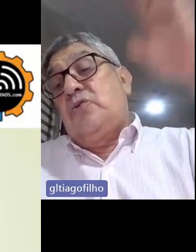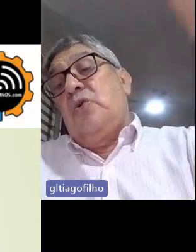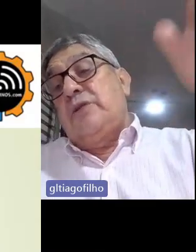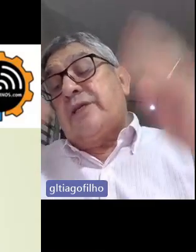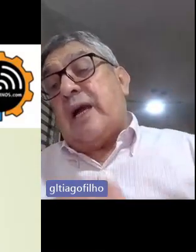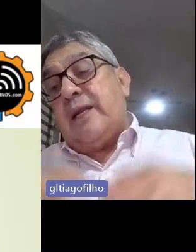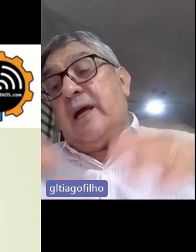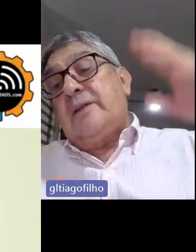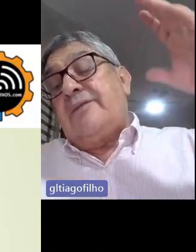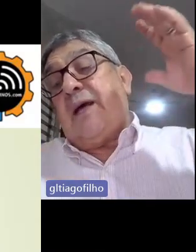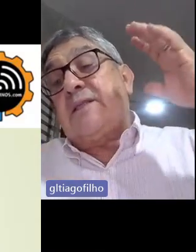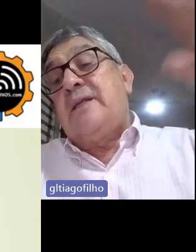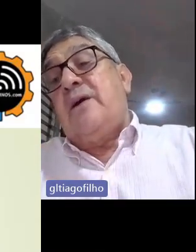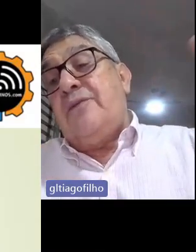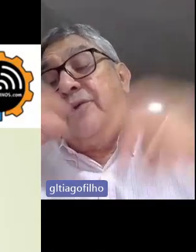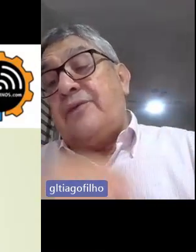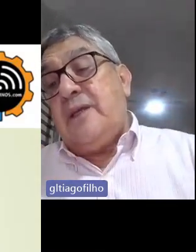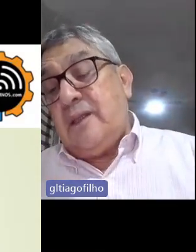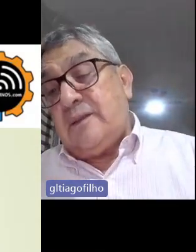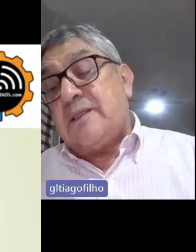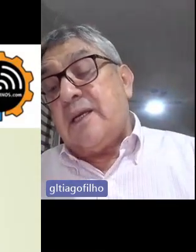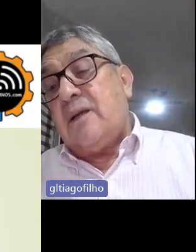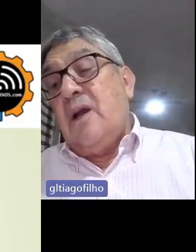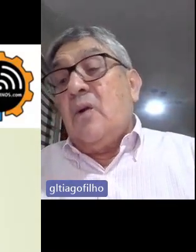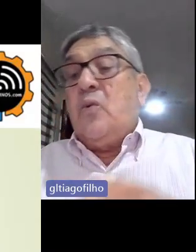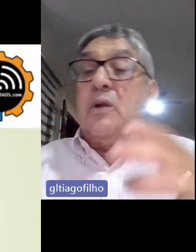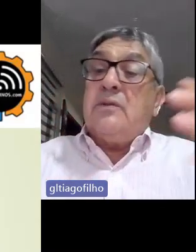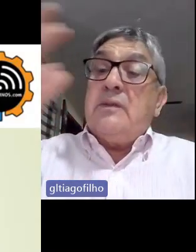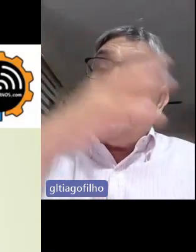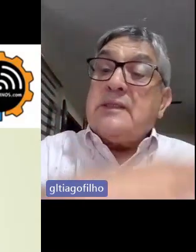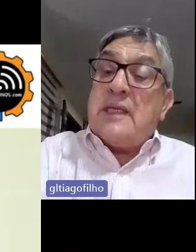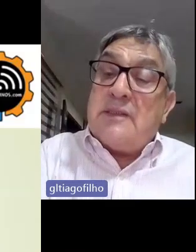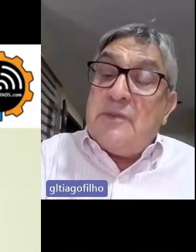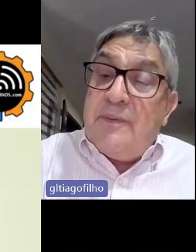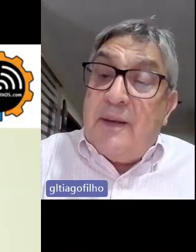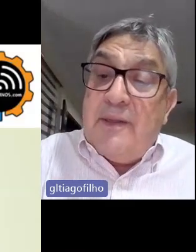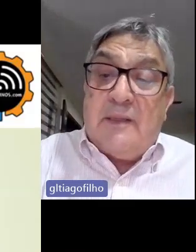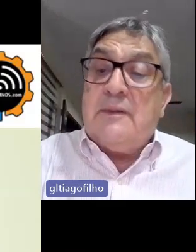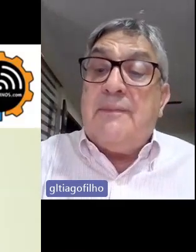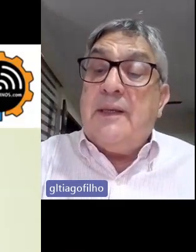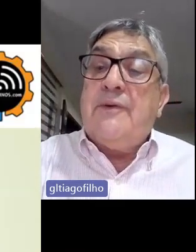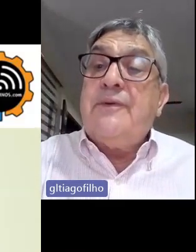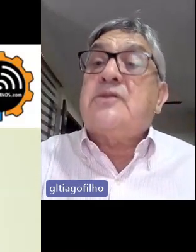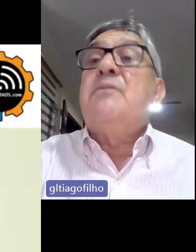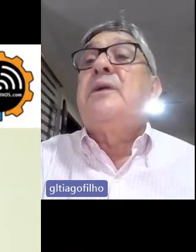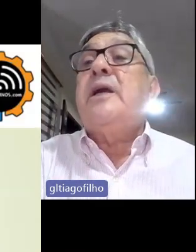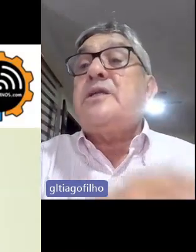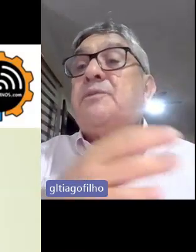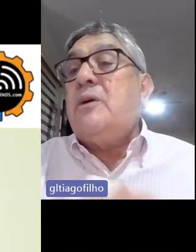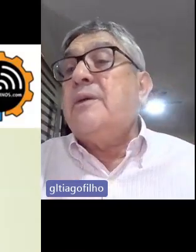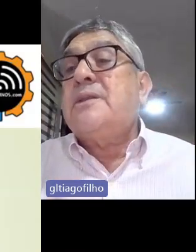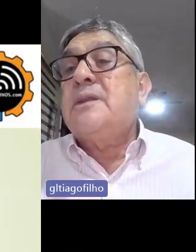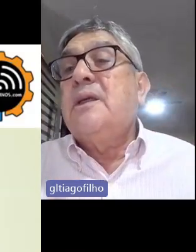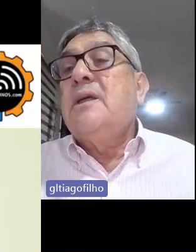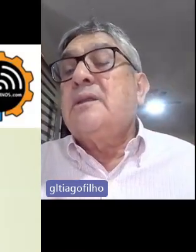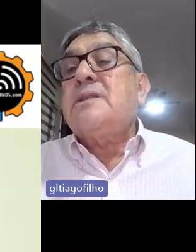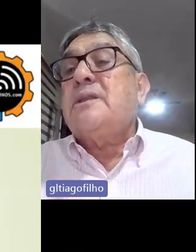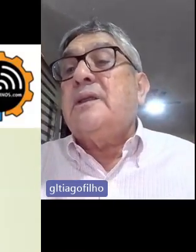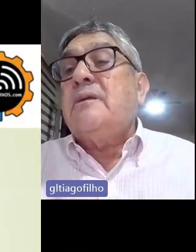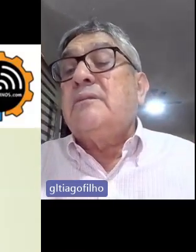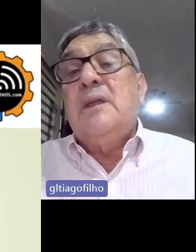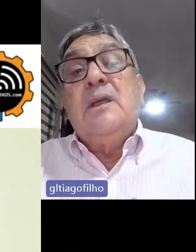dimensão, longitude desse canal, da vazão envolvida, tá certo? Quanto a estação de bombeamento também envolvida. São grandes